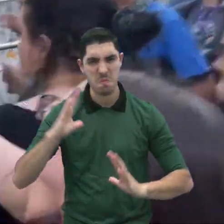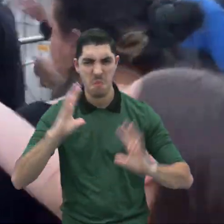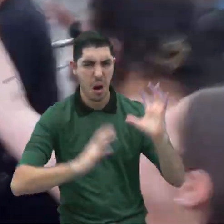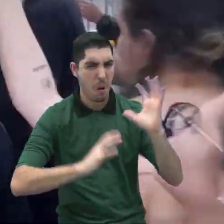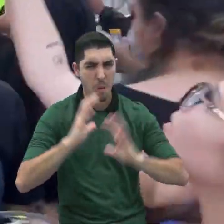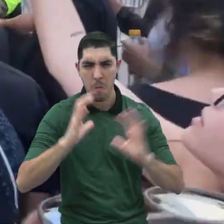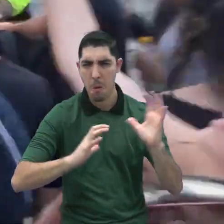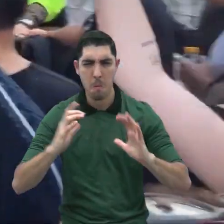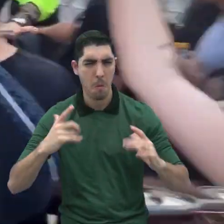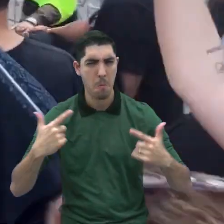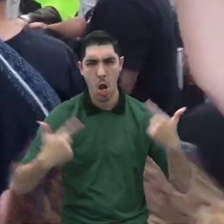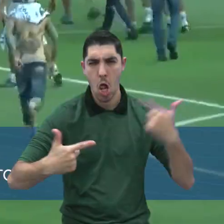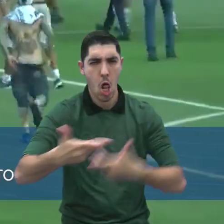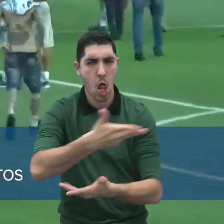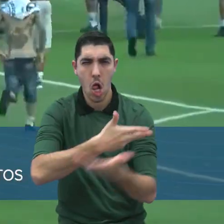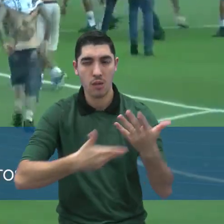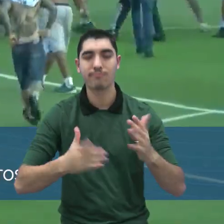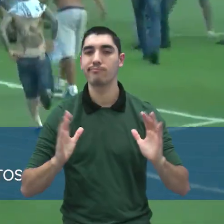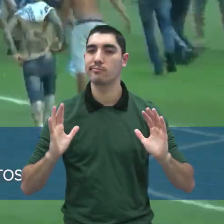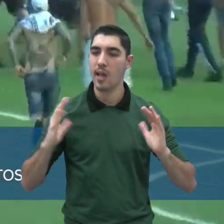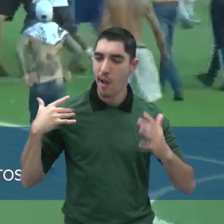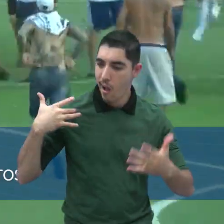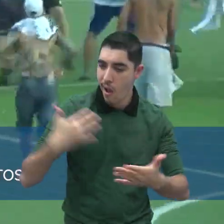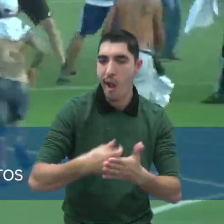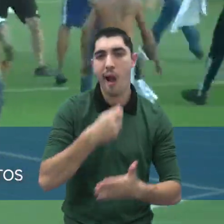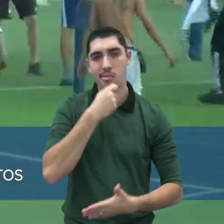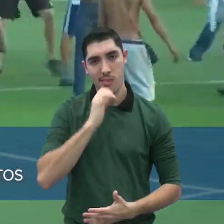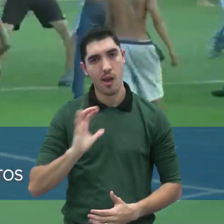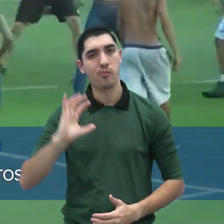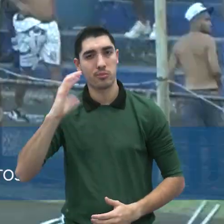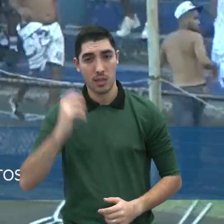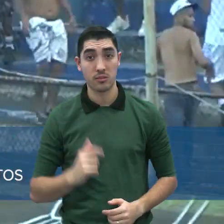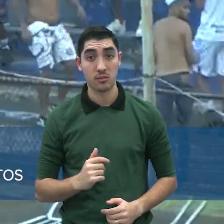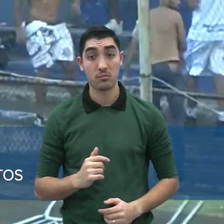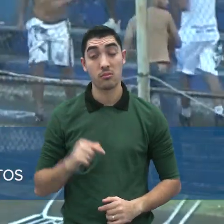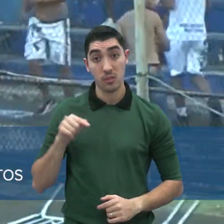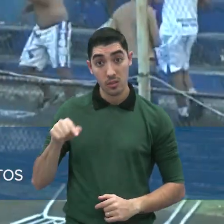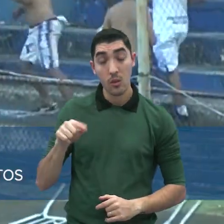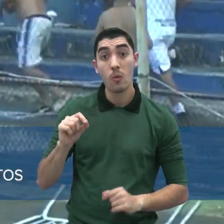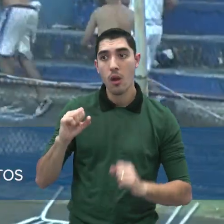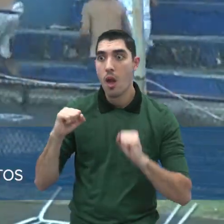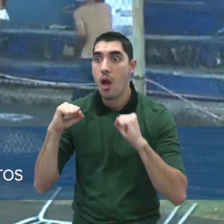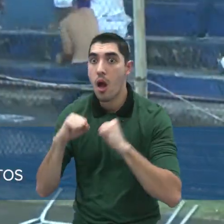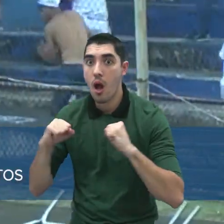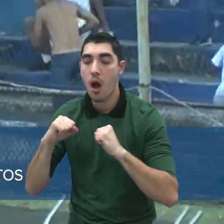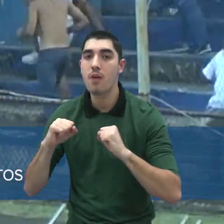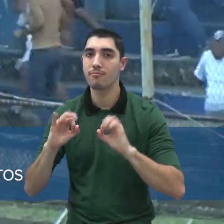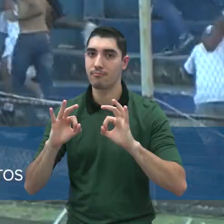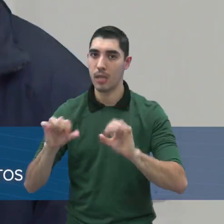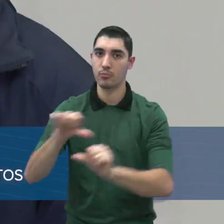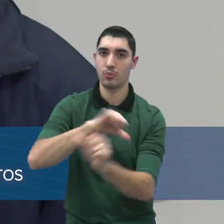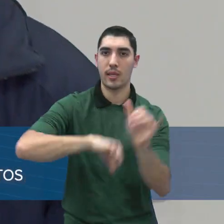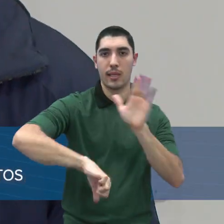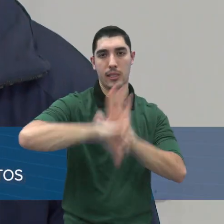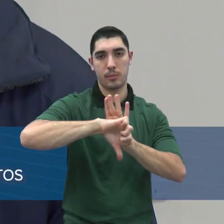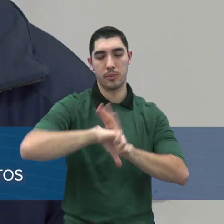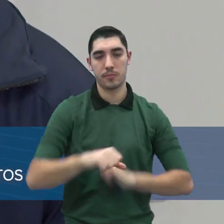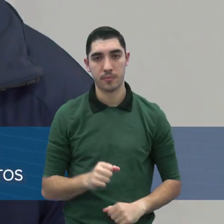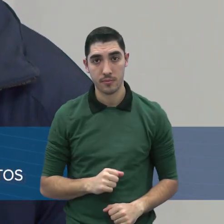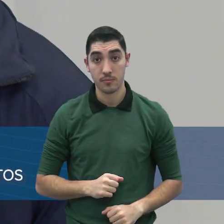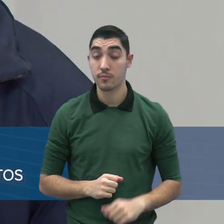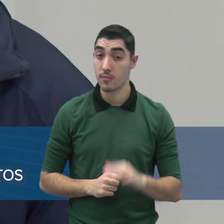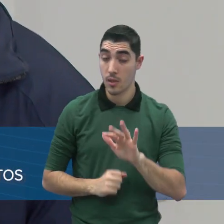Confusões generalizadas ainda são recorrentes. E em casos graves, o fanatismo vira crime. É importante a